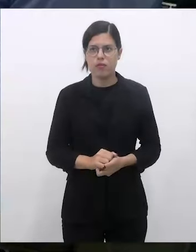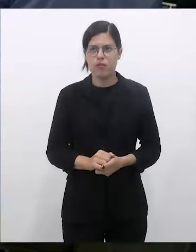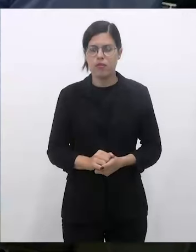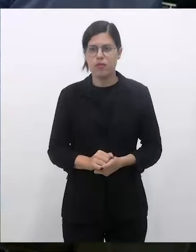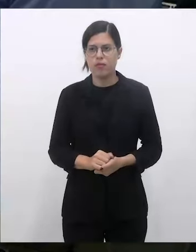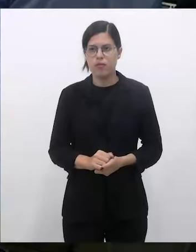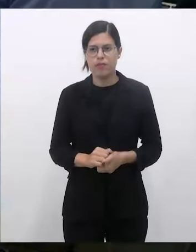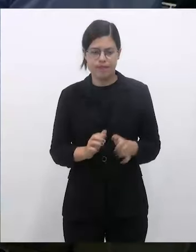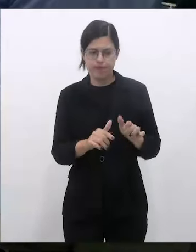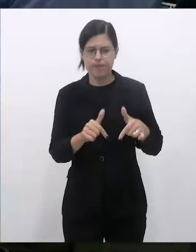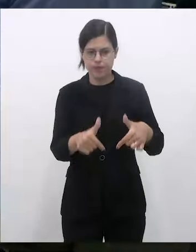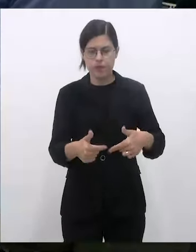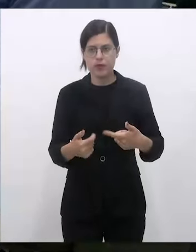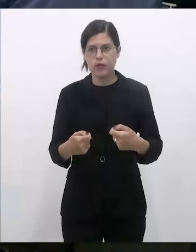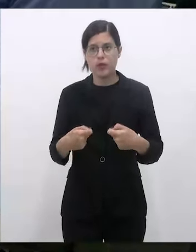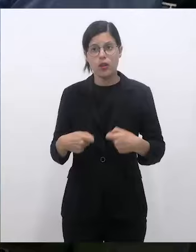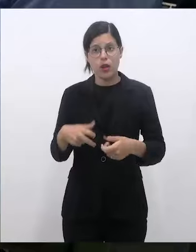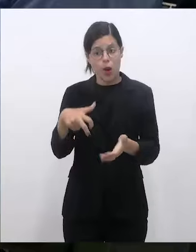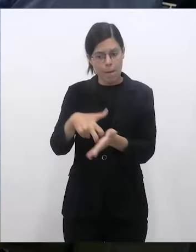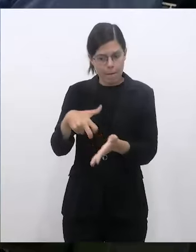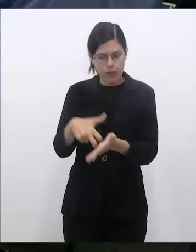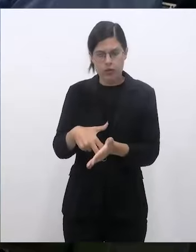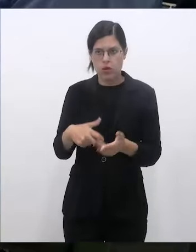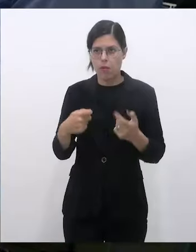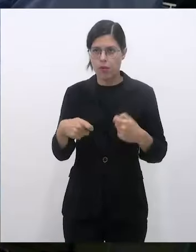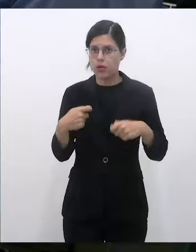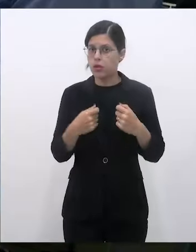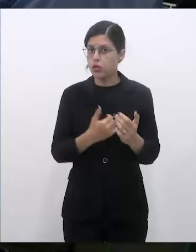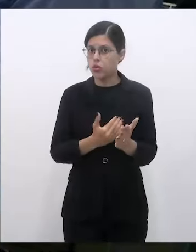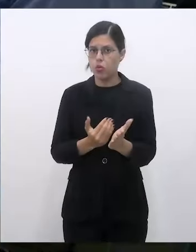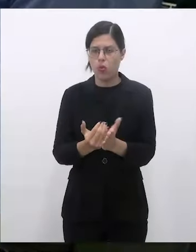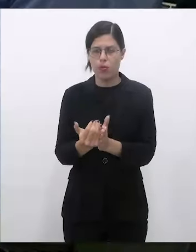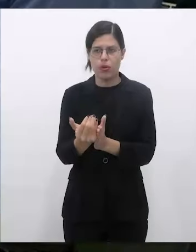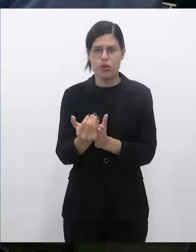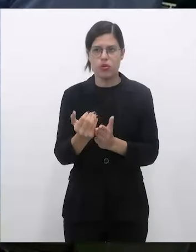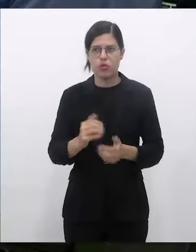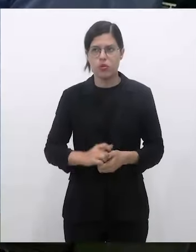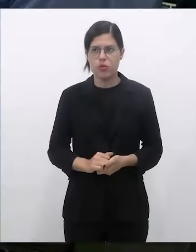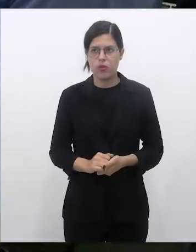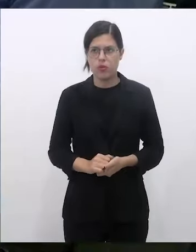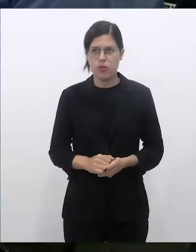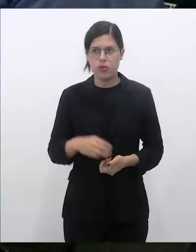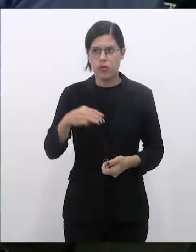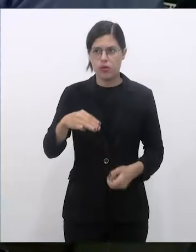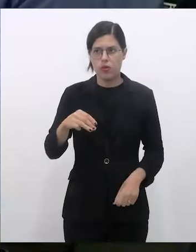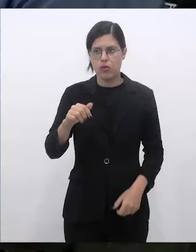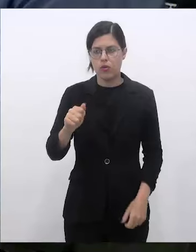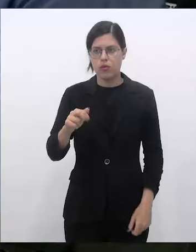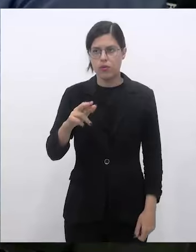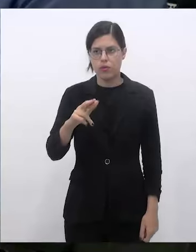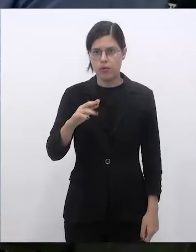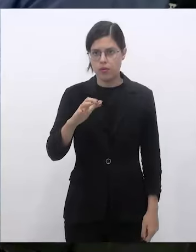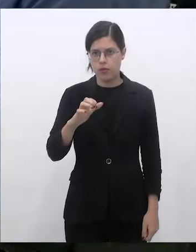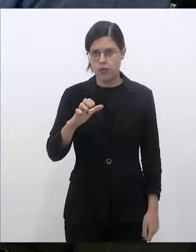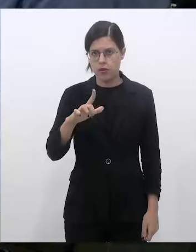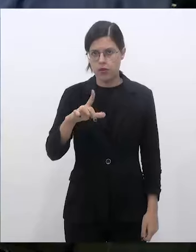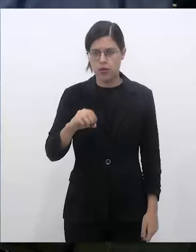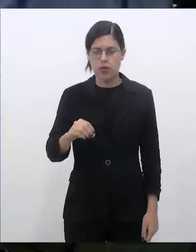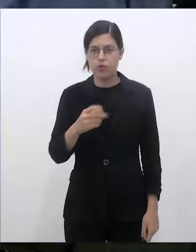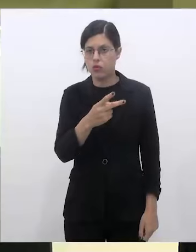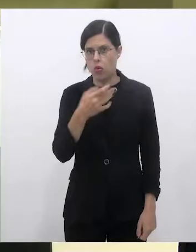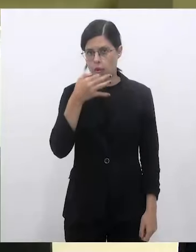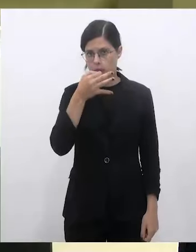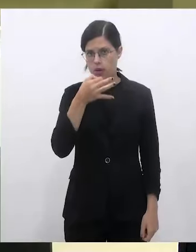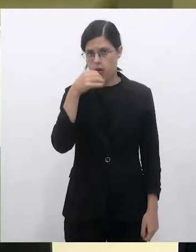ser enérgico. E as punições elas têm que vir do início, desde o início. Né? Marcelo Barros, na sua opinião,